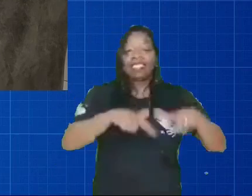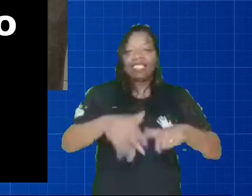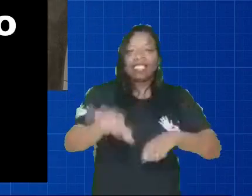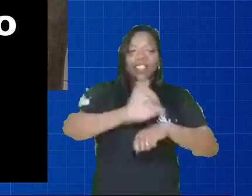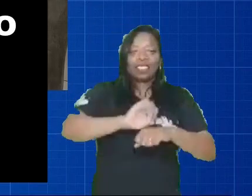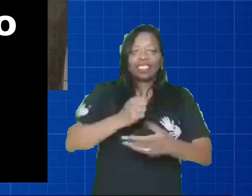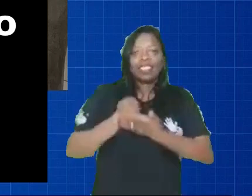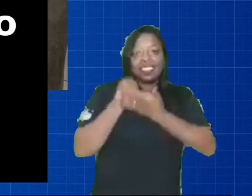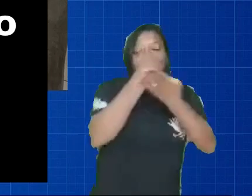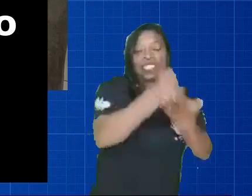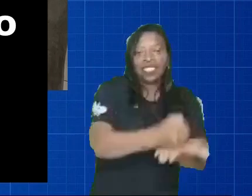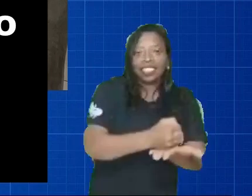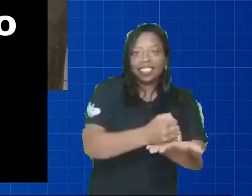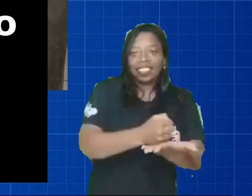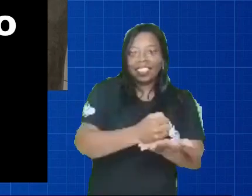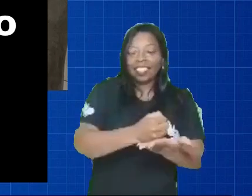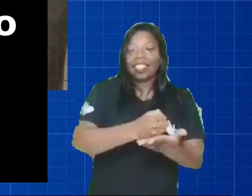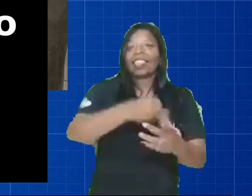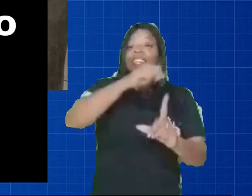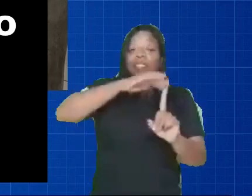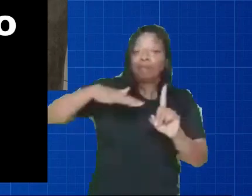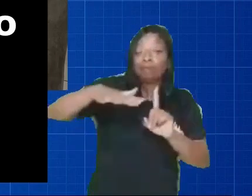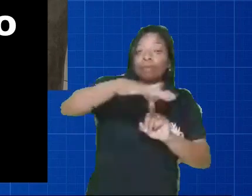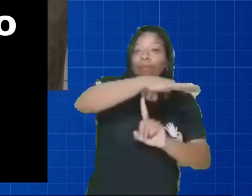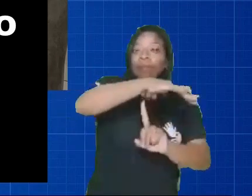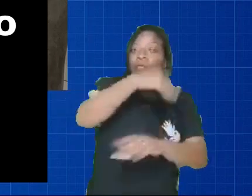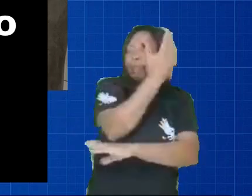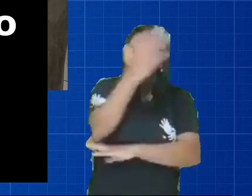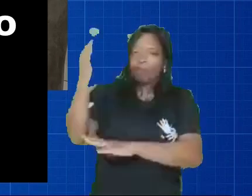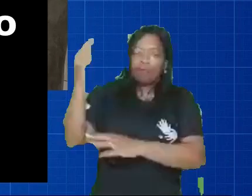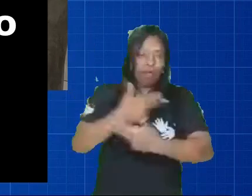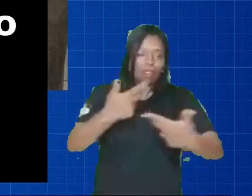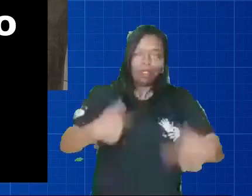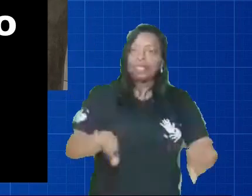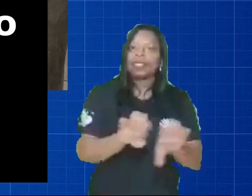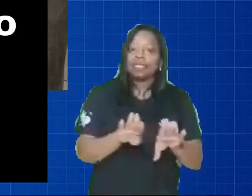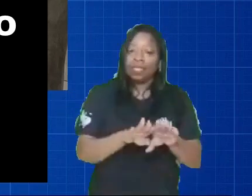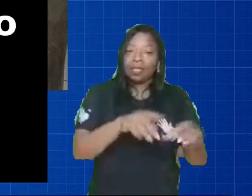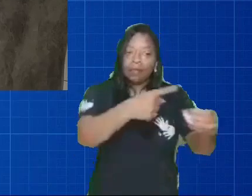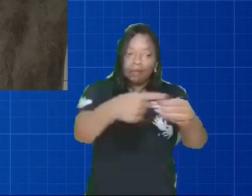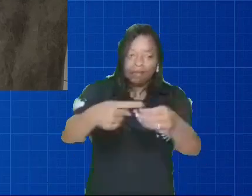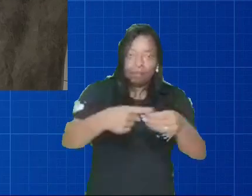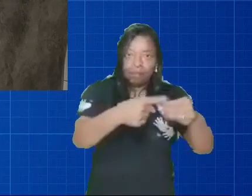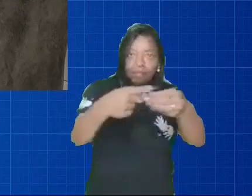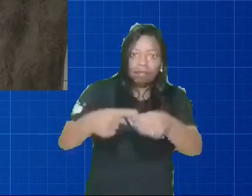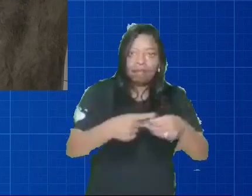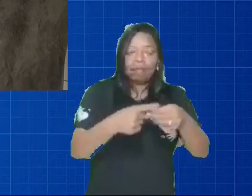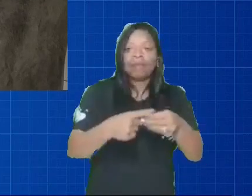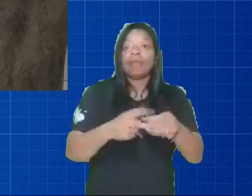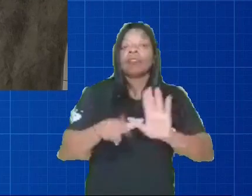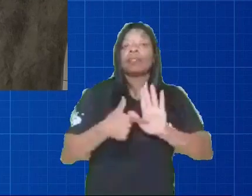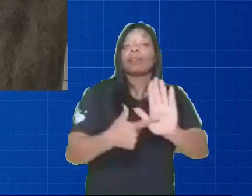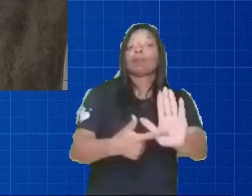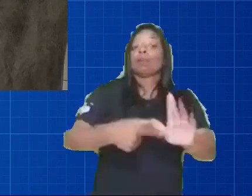Promotorias de Meio Ambiente, Habitação e Urbanismo, e que integra também 3 políticas públicas que dizem